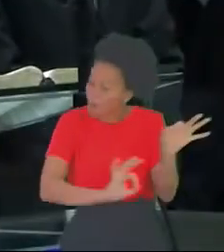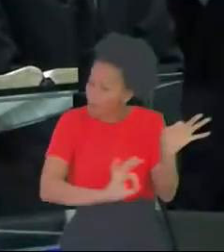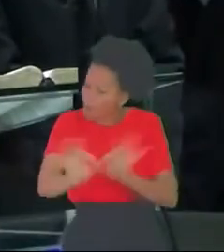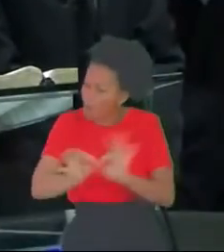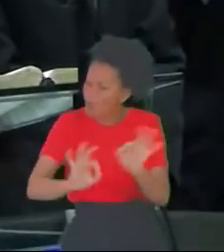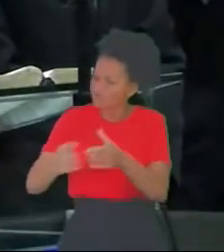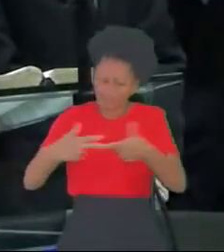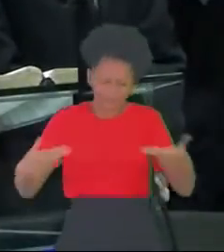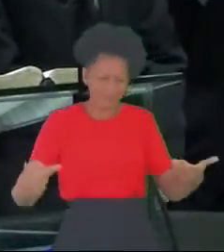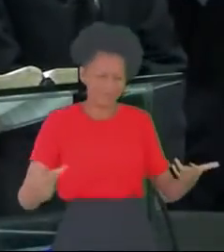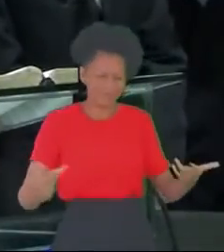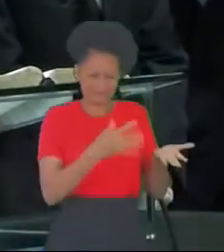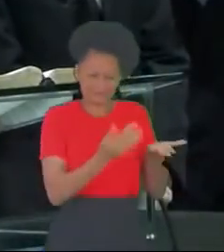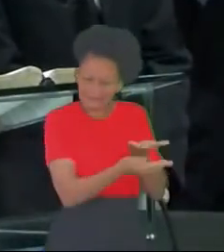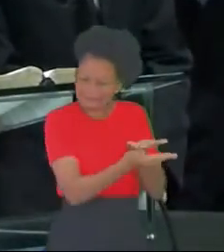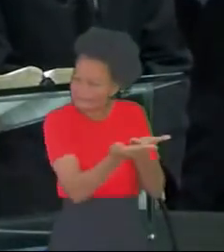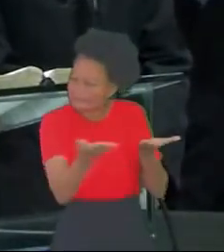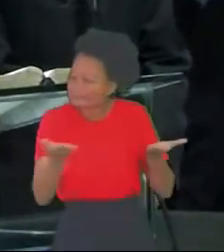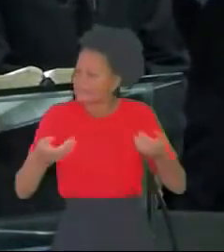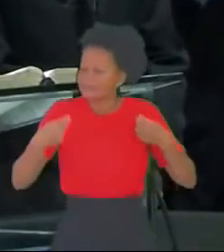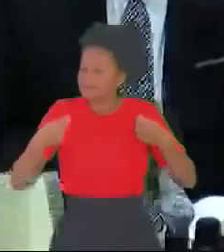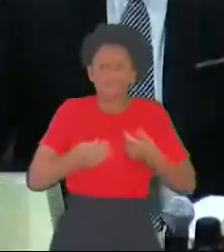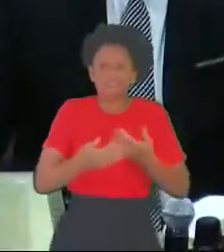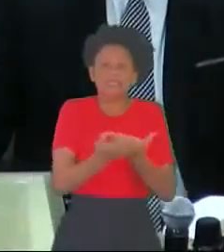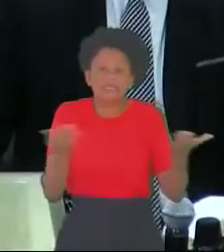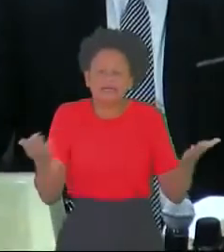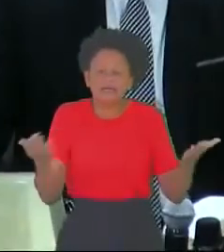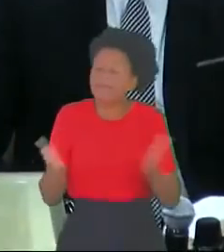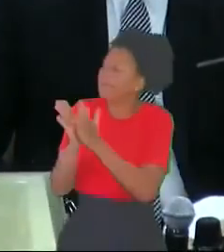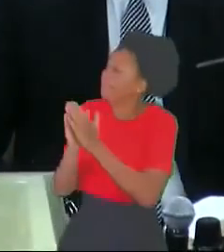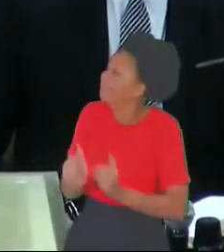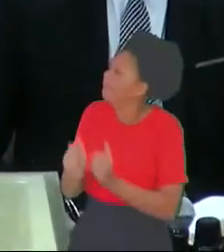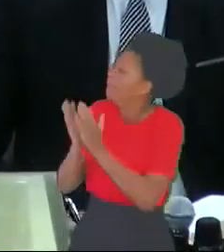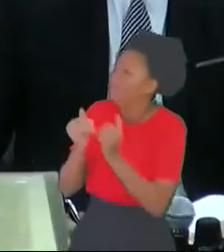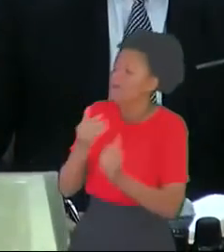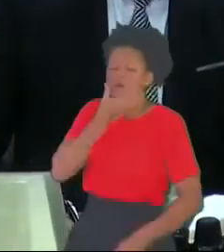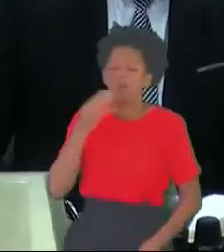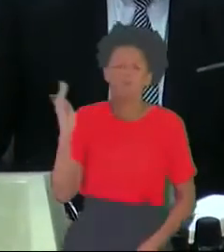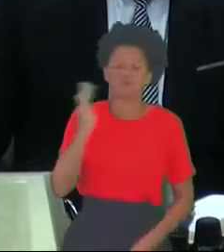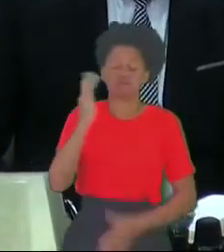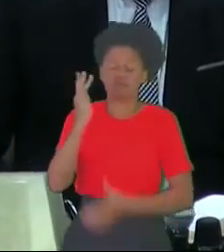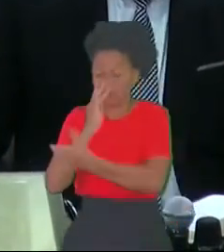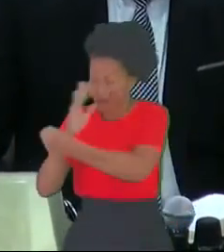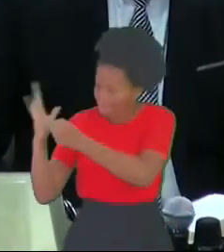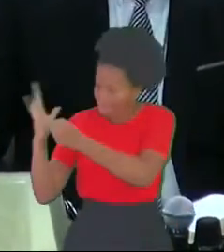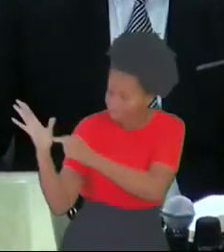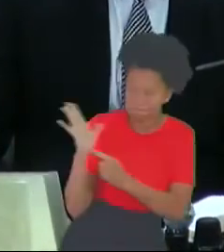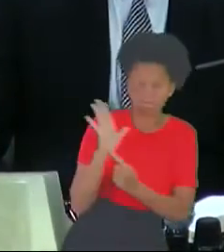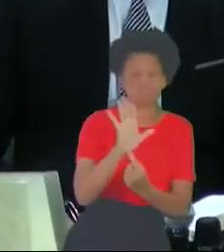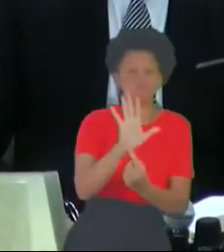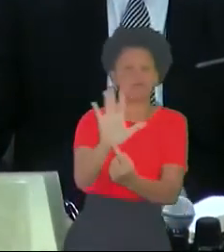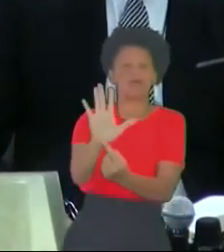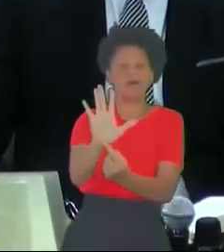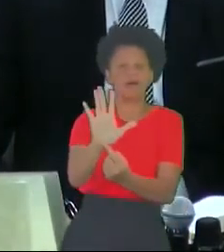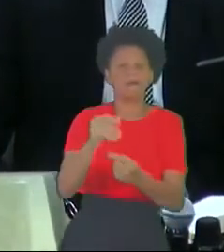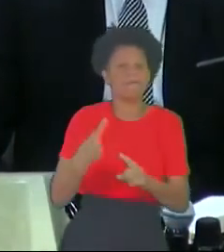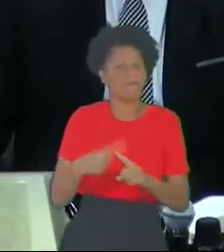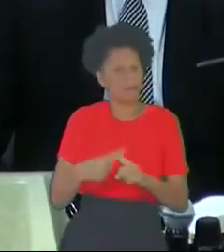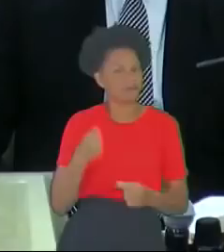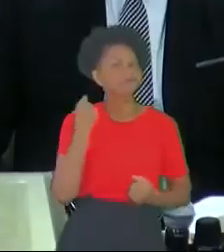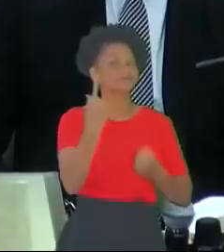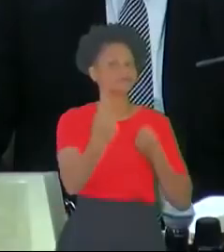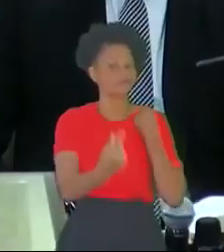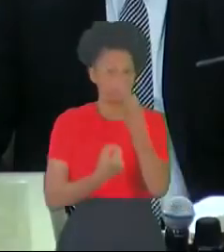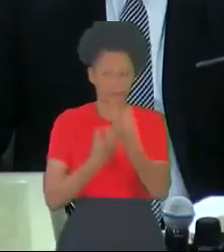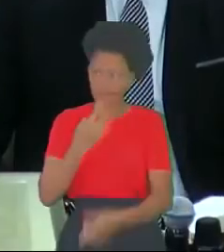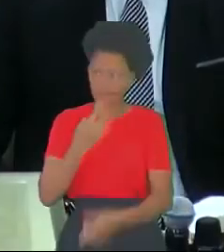alguma coisa. É pedindo que o noivo manifeste-se. Porque às vezes Deus